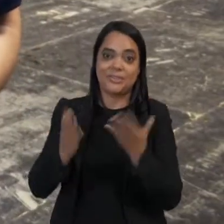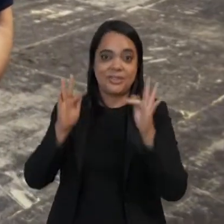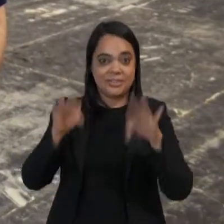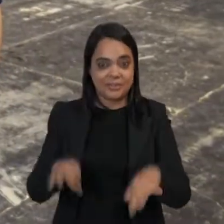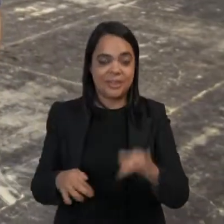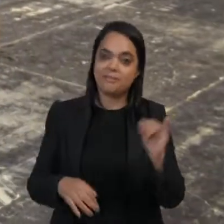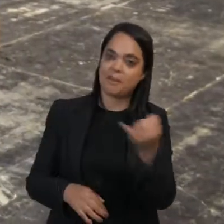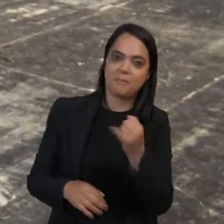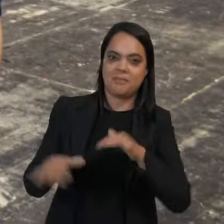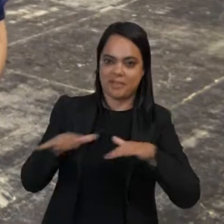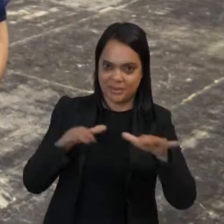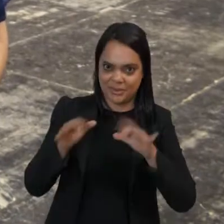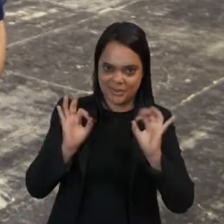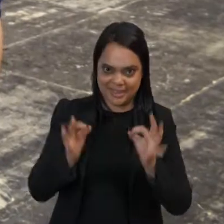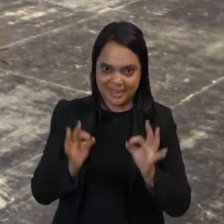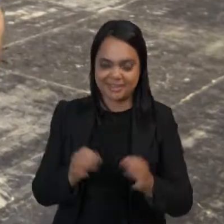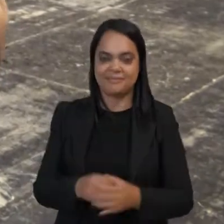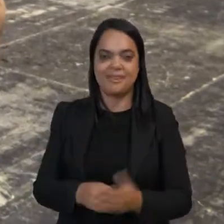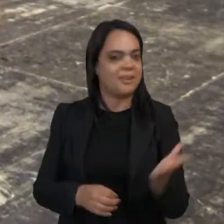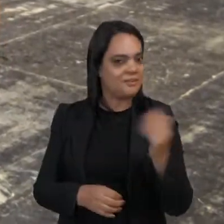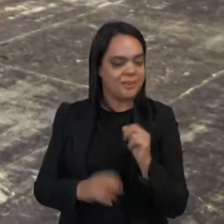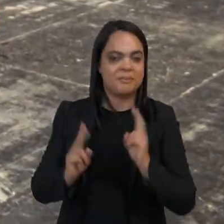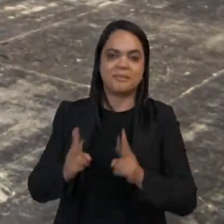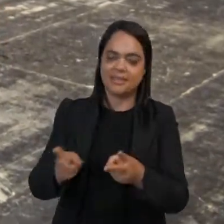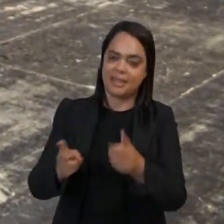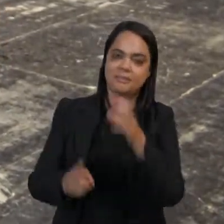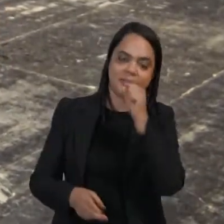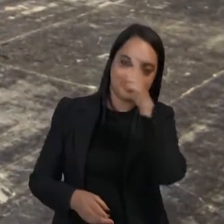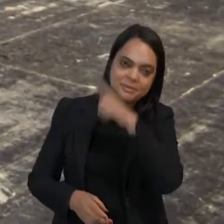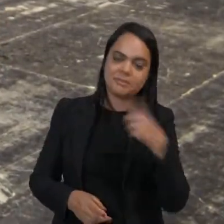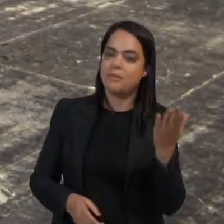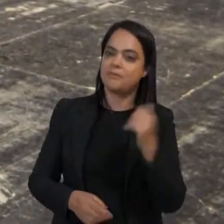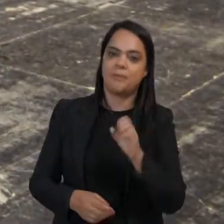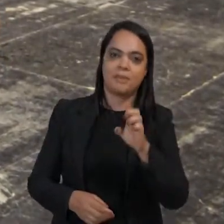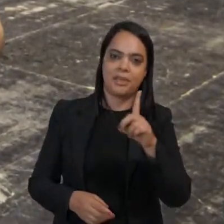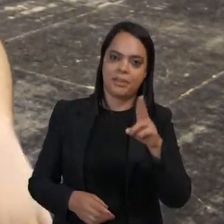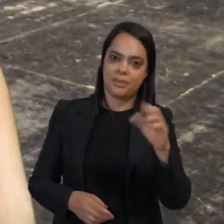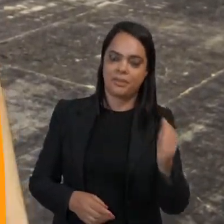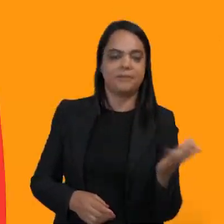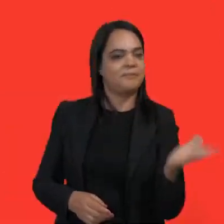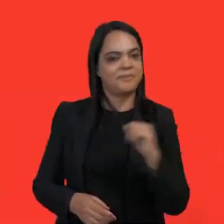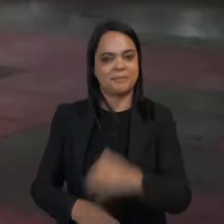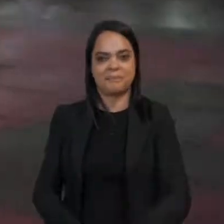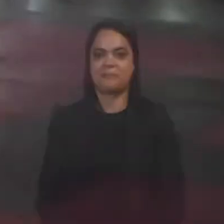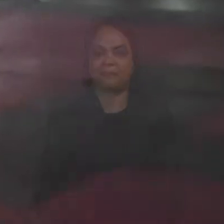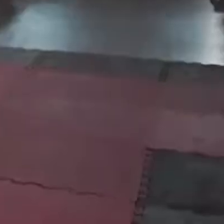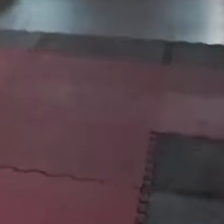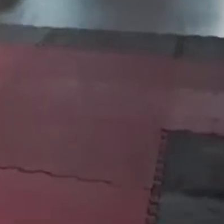por aqui e vamos aproveitar o jogo, né? Vamos, todos os finais de semana, bora lá pra Educa, gente. Partiu.